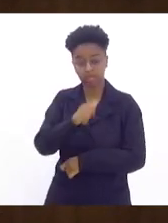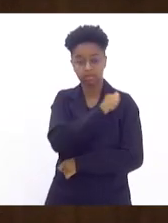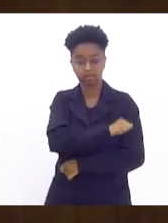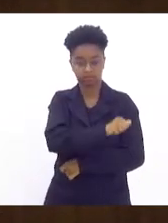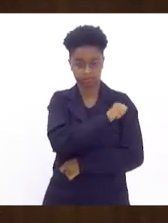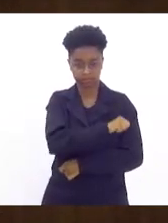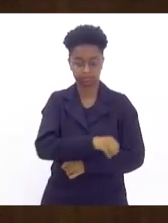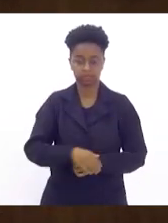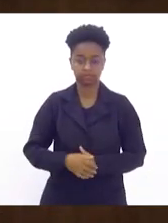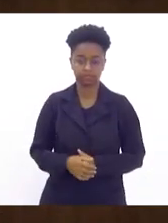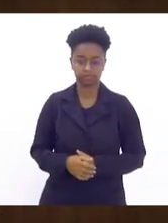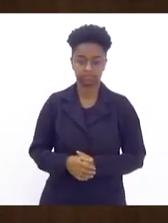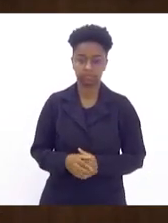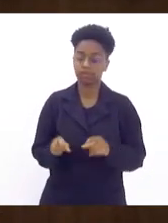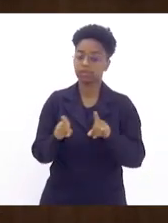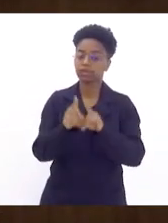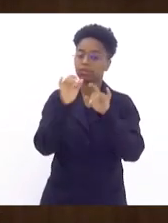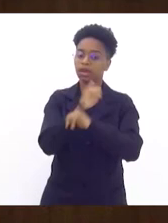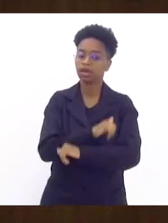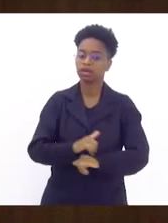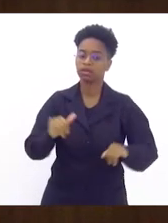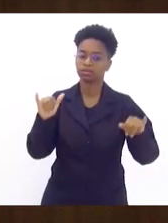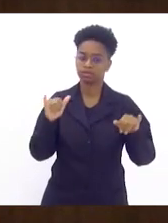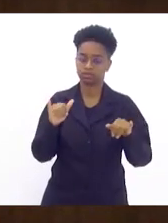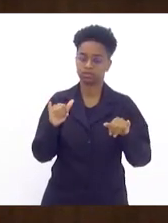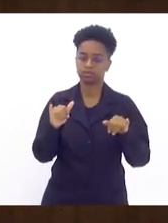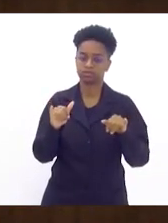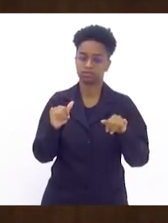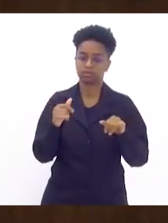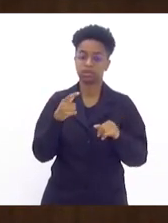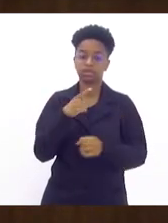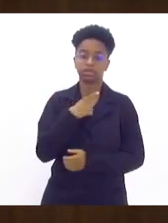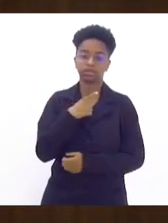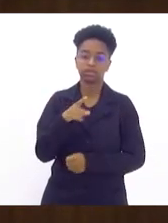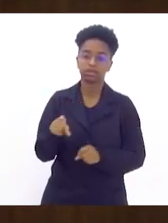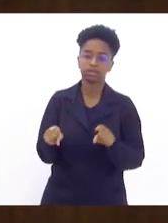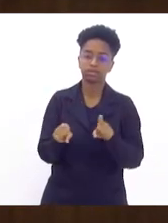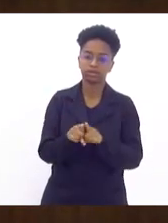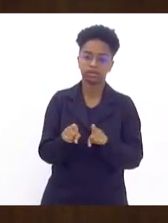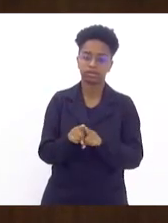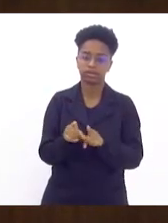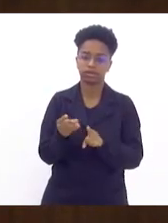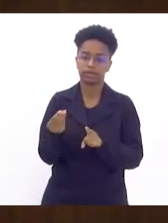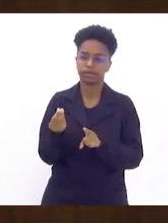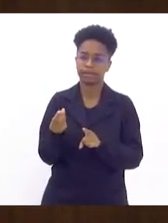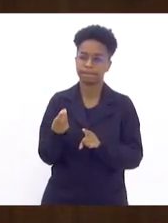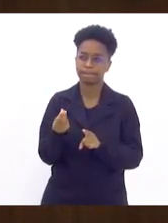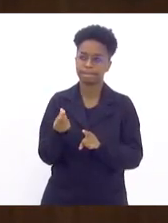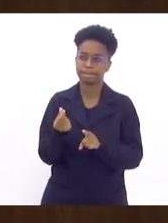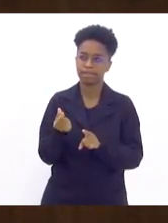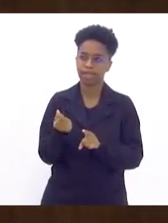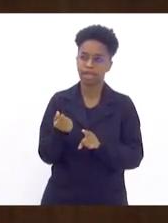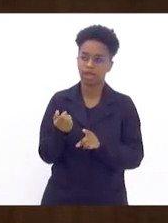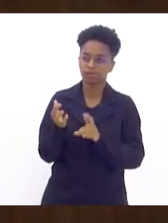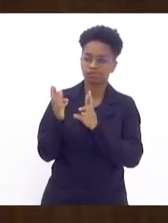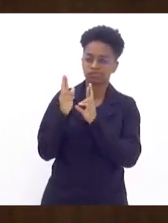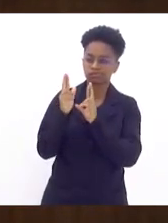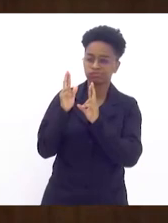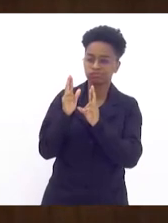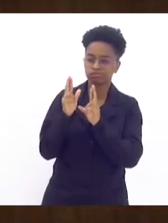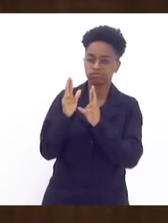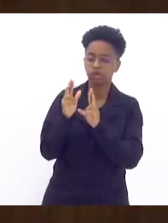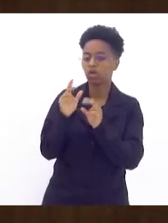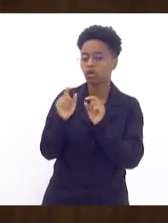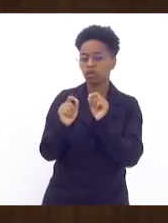Janeiro e dizer presidente que tem inclusive uma expectativa muito grande